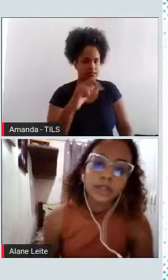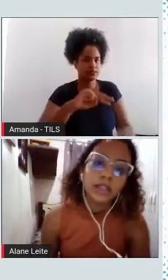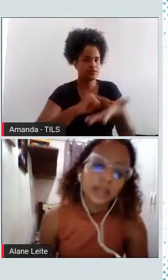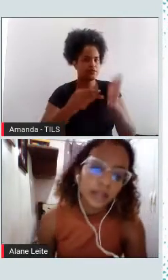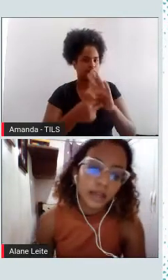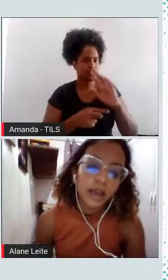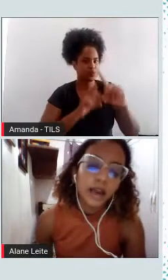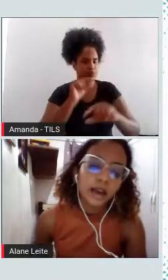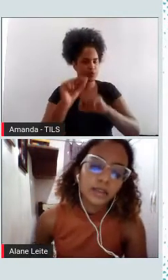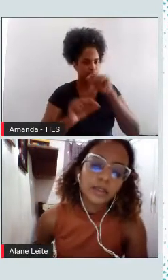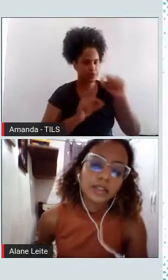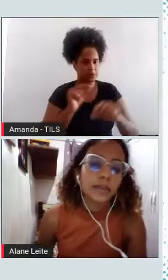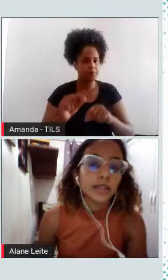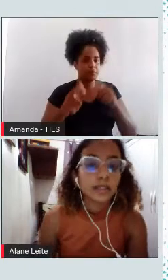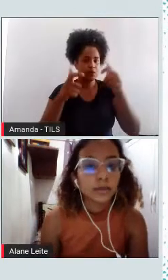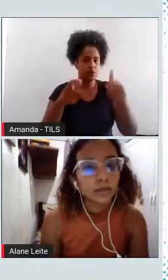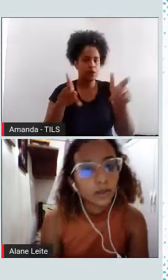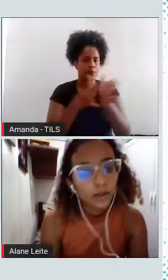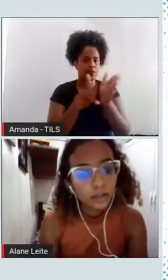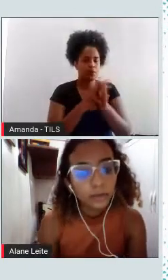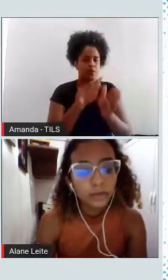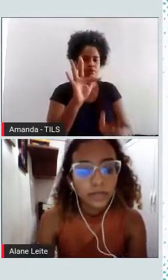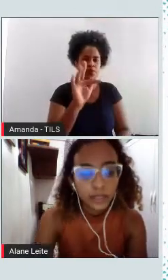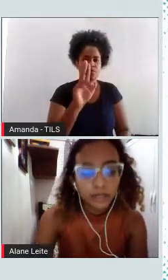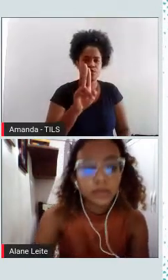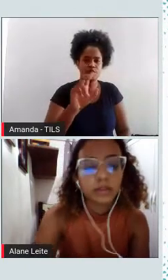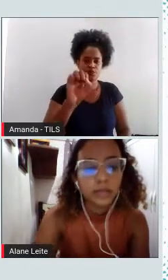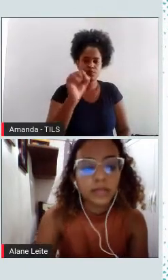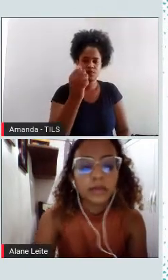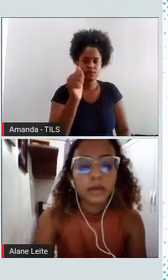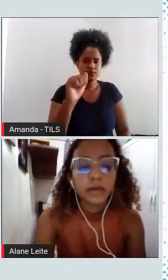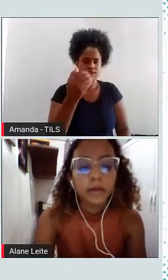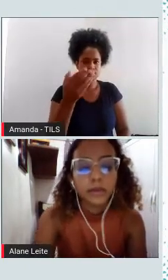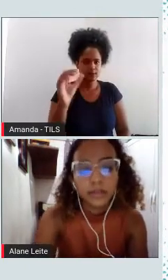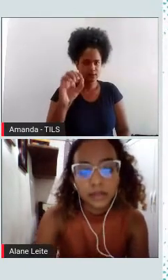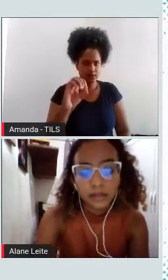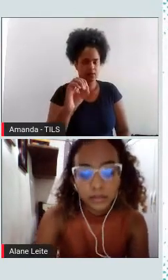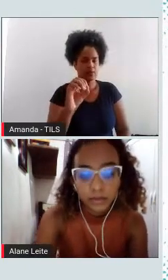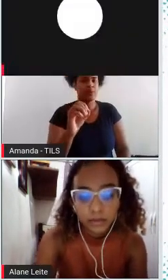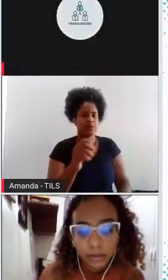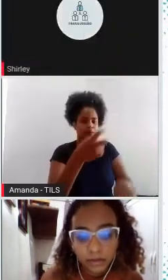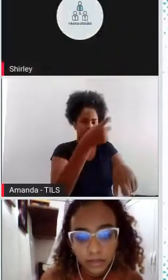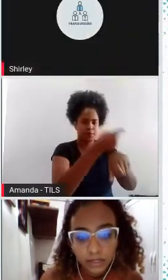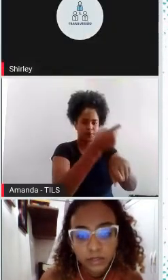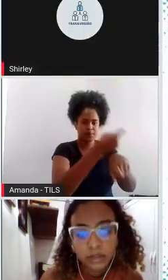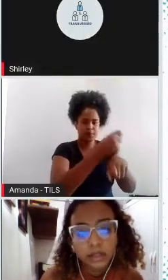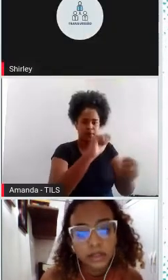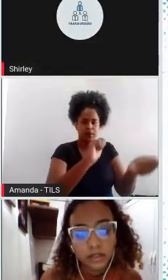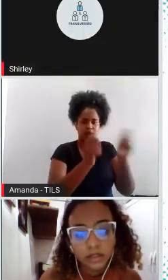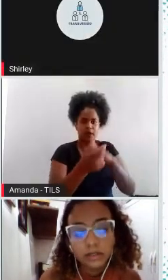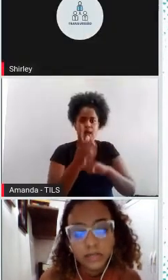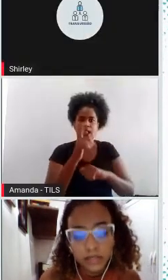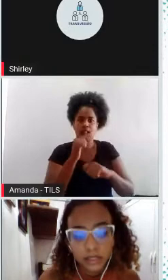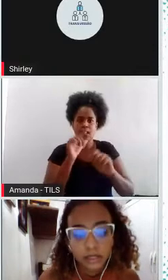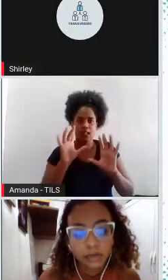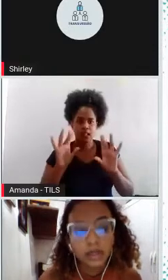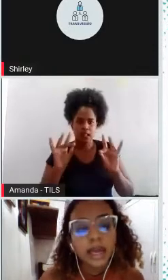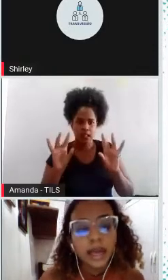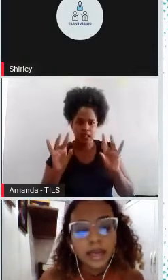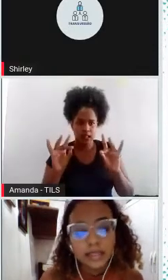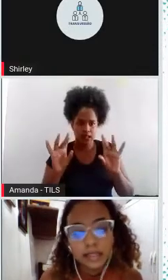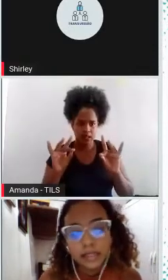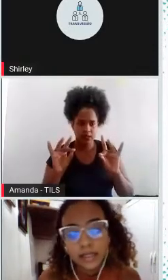é o ponto em que a substância passa do sólido para o líquido novamente, como aí mostrado na figura para vocês, onde tem sólido mais